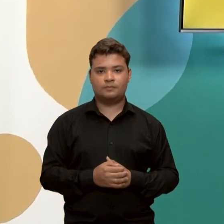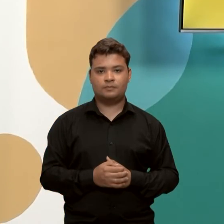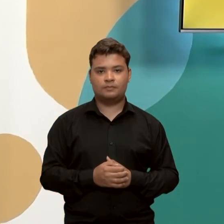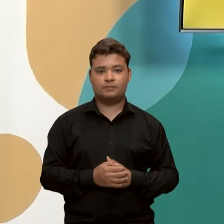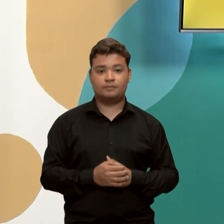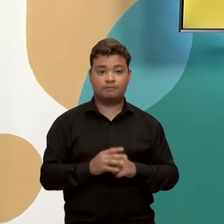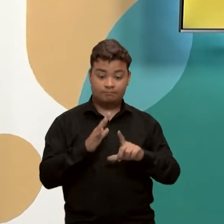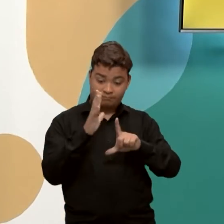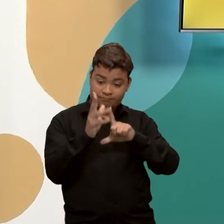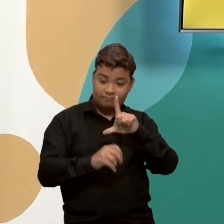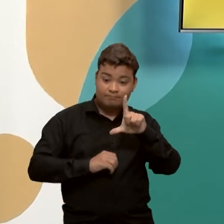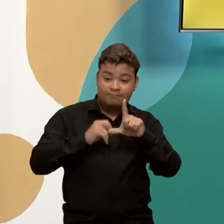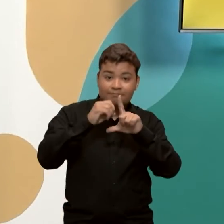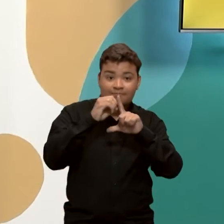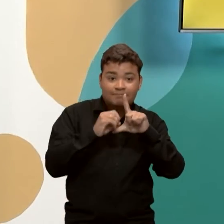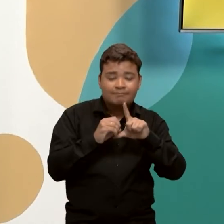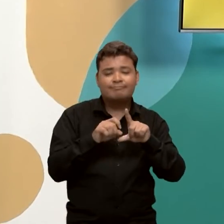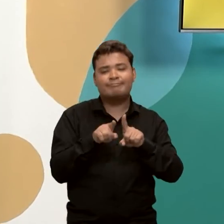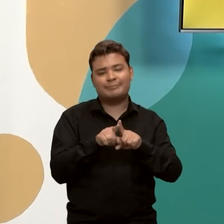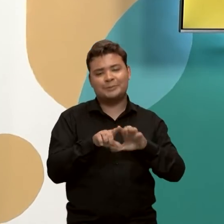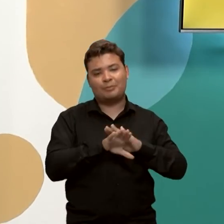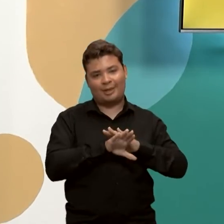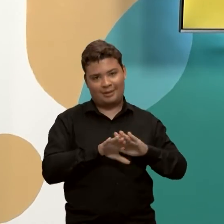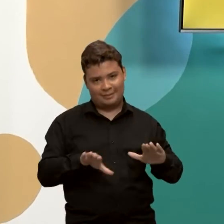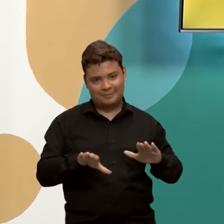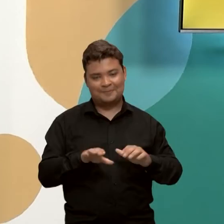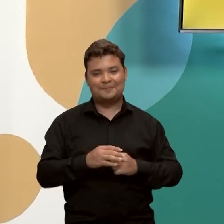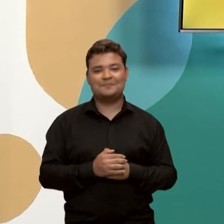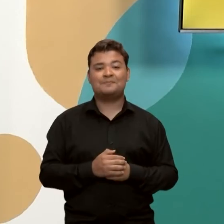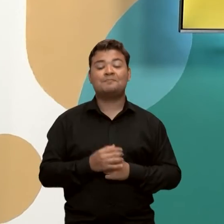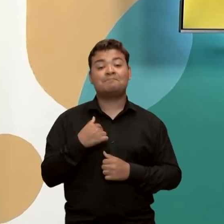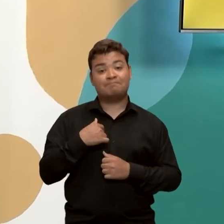E o Mundo UFG também se despede aqui. Espero que você